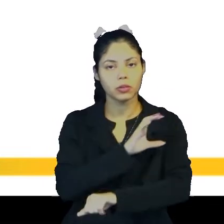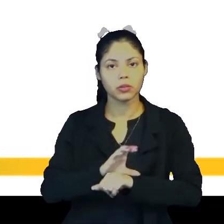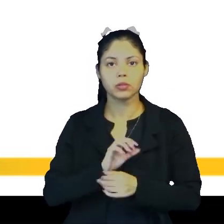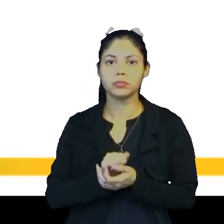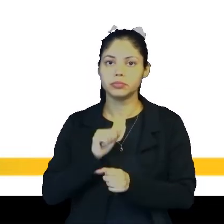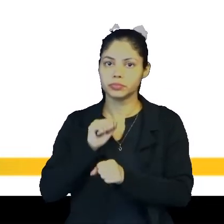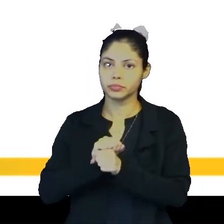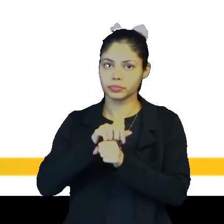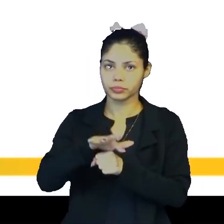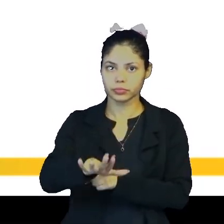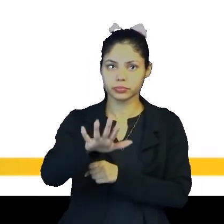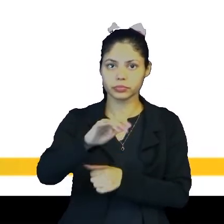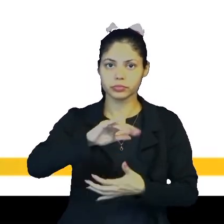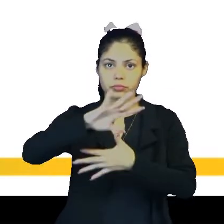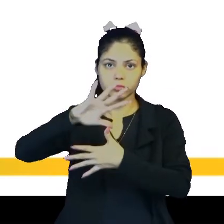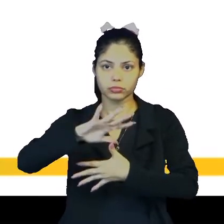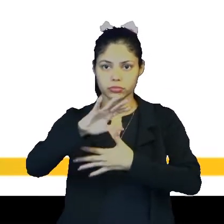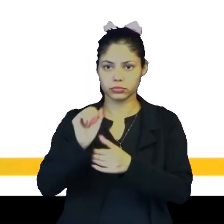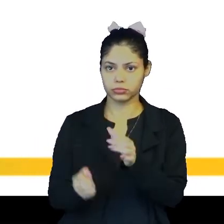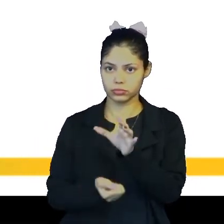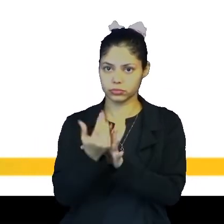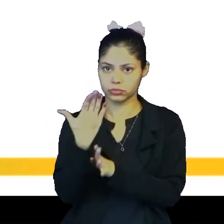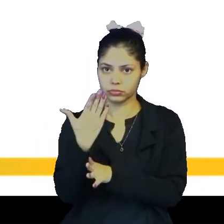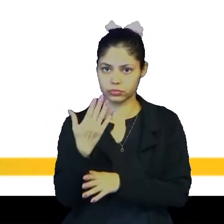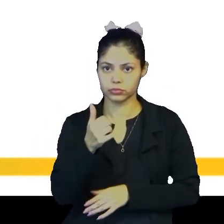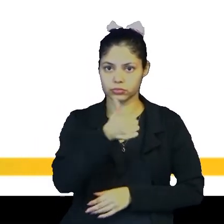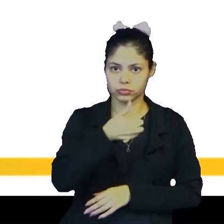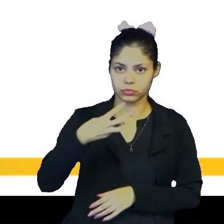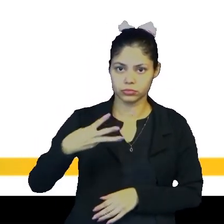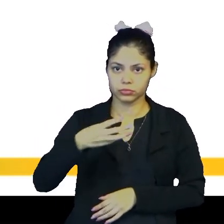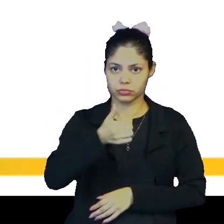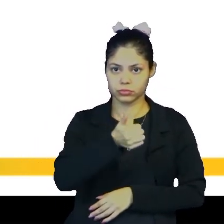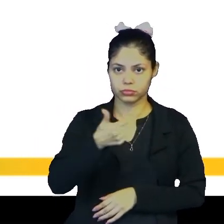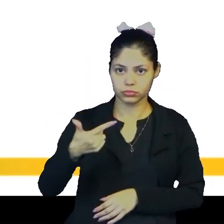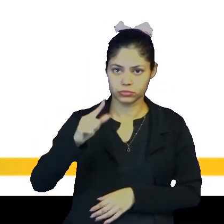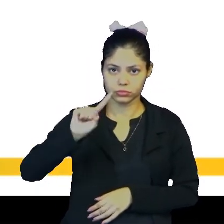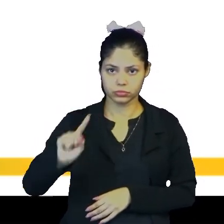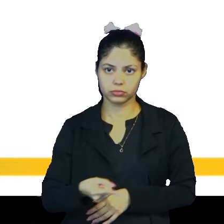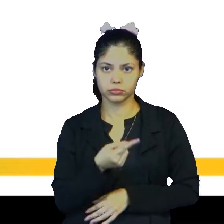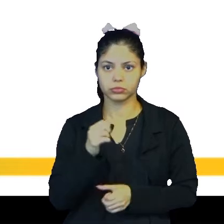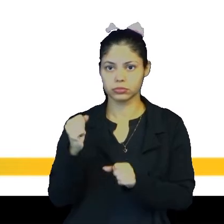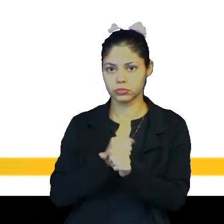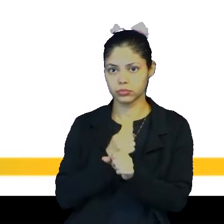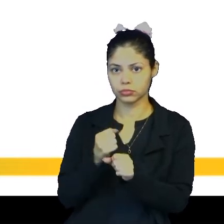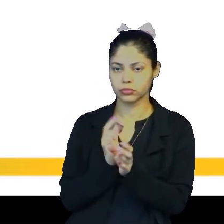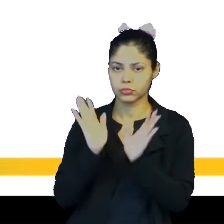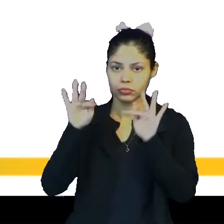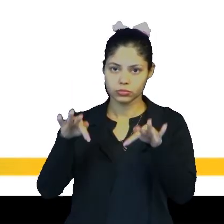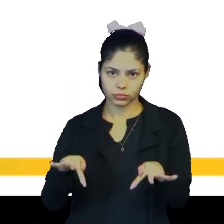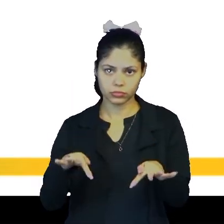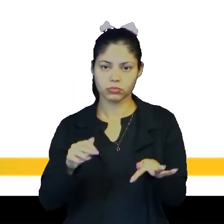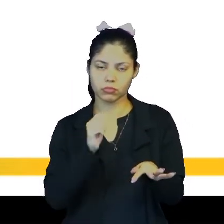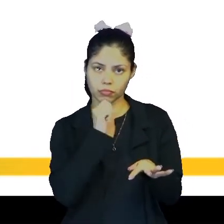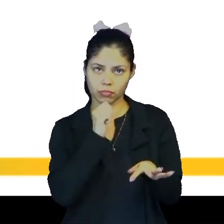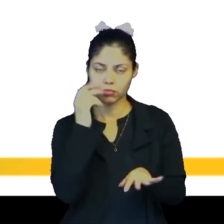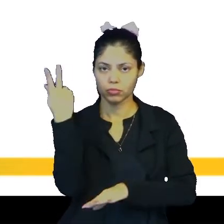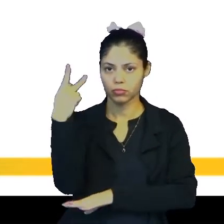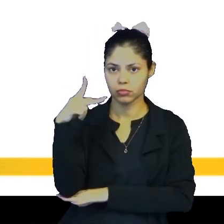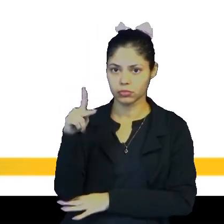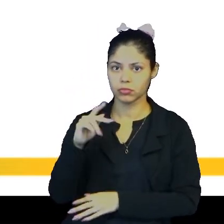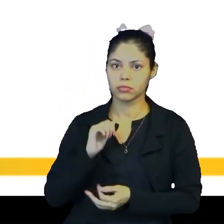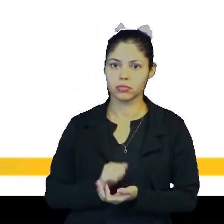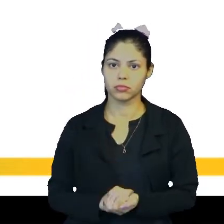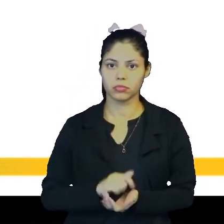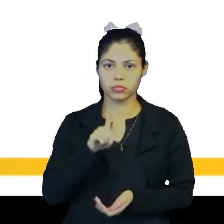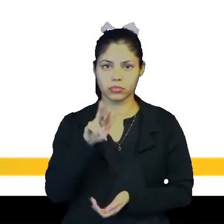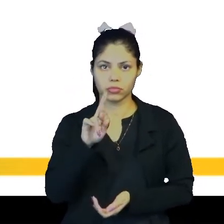cultura pré-histórica da América que surgiu há cerca de 13 a 12 mil anos, né, no final do período, portanto, da última